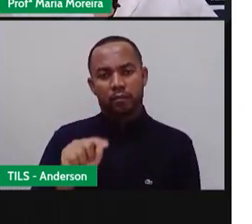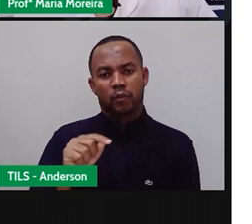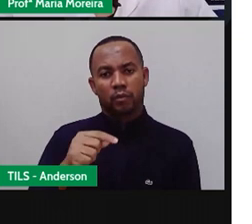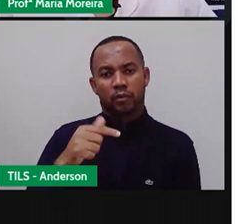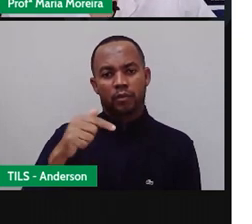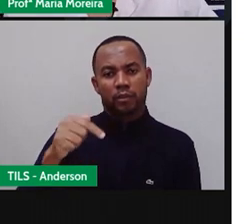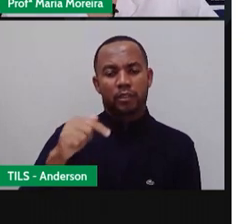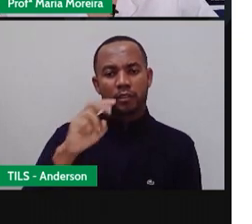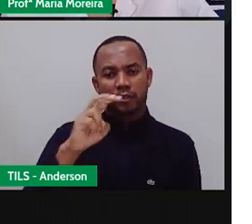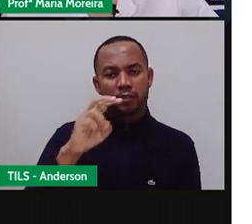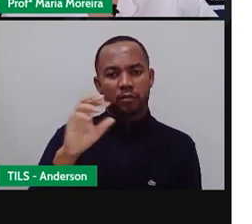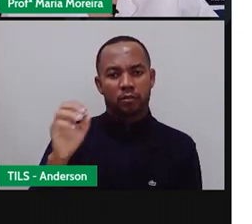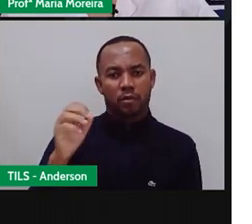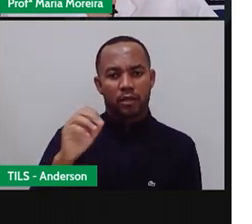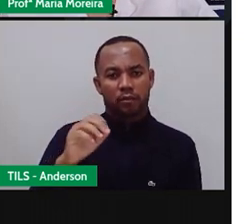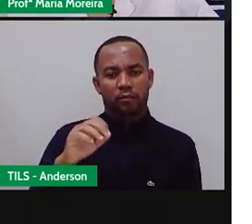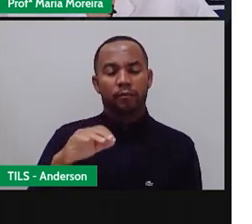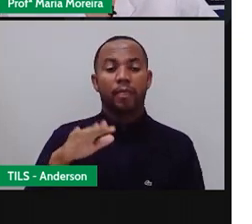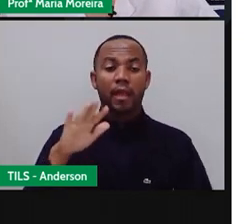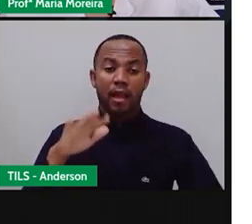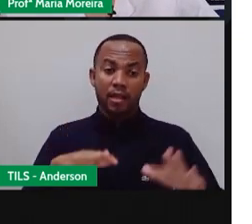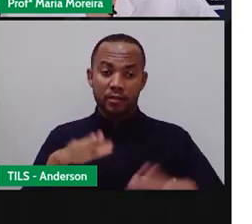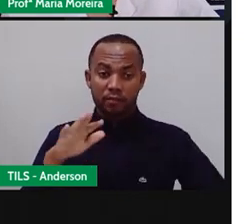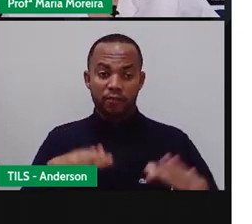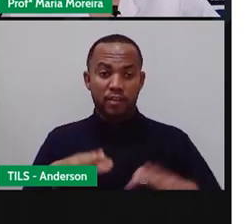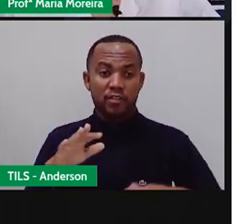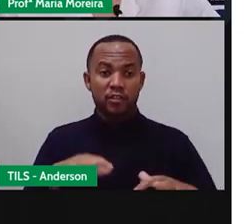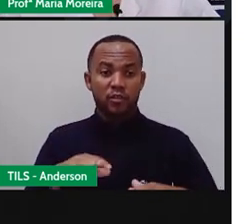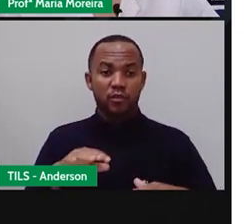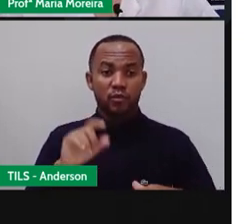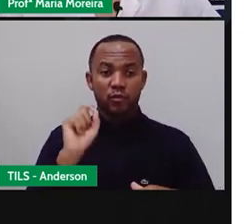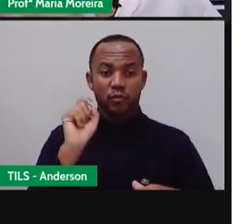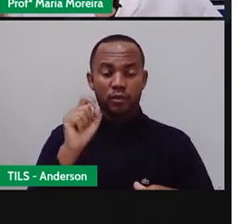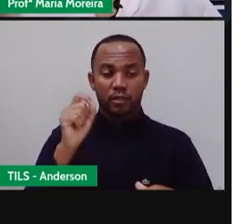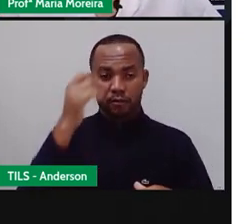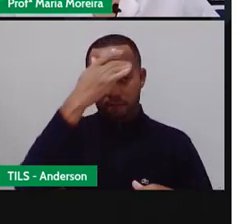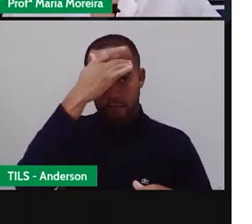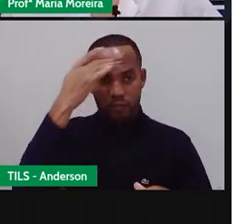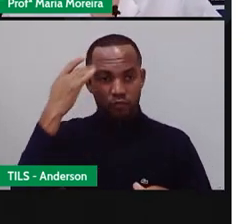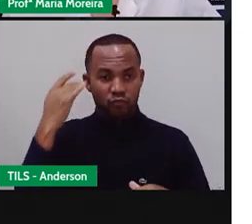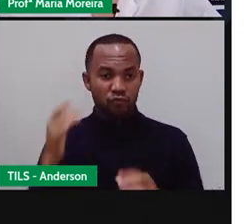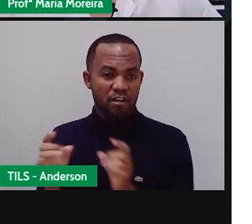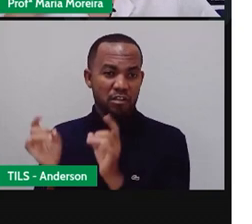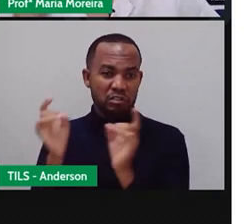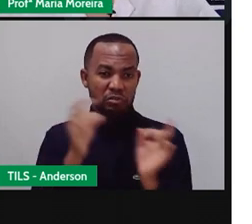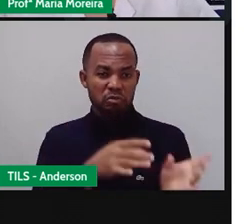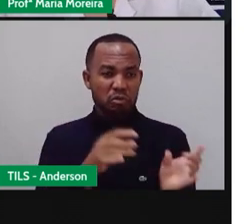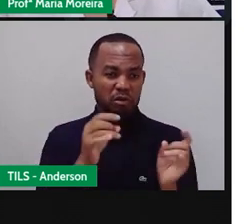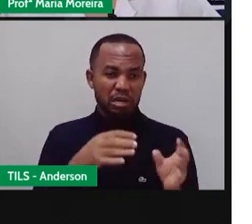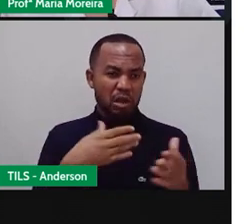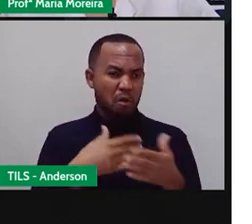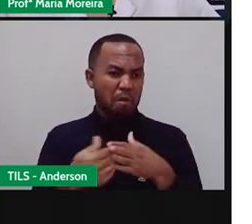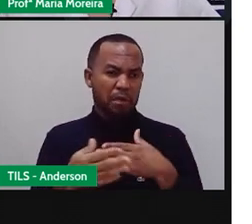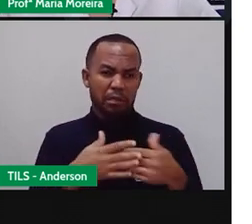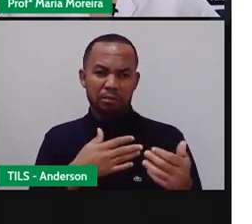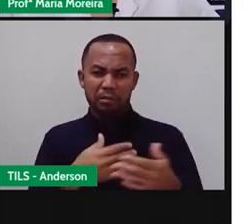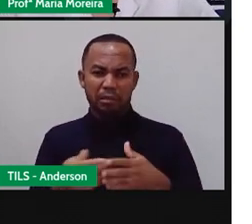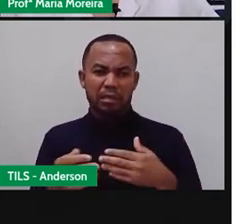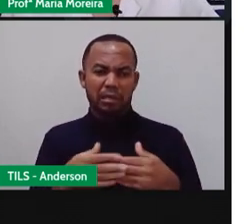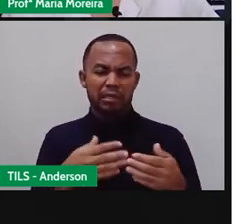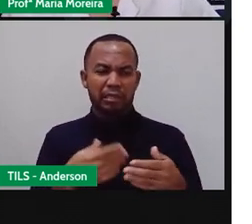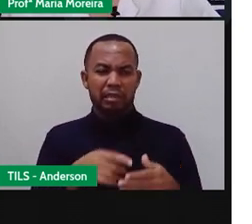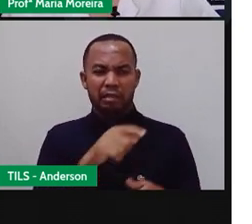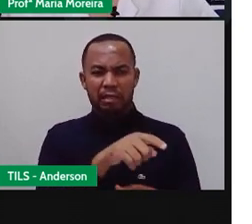que às vezes em terreno baldio olha só que que problema não é isso que a gente sabe que pode acumular água pode né